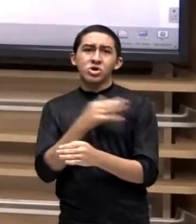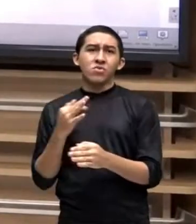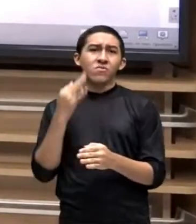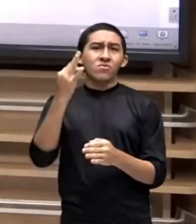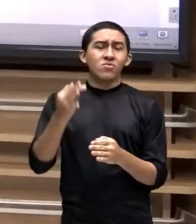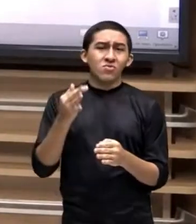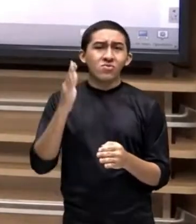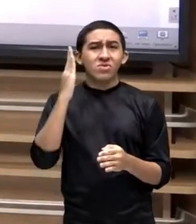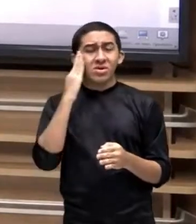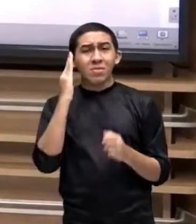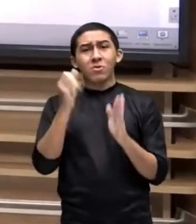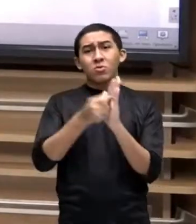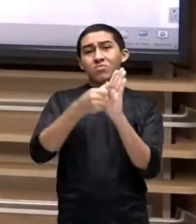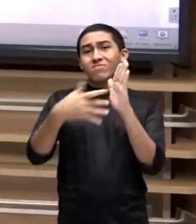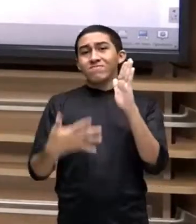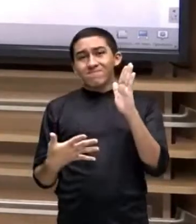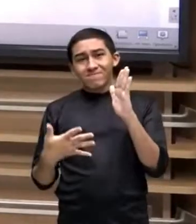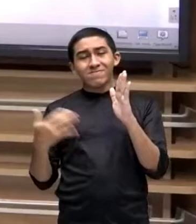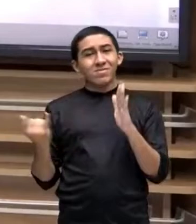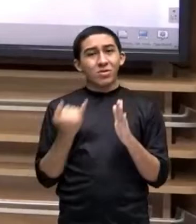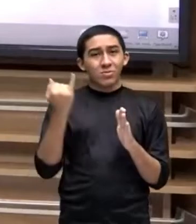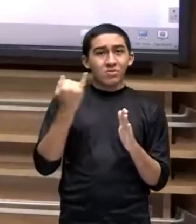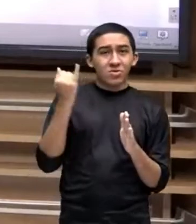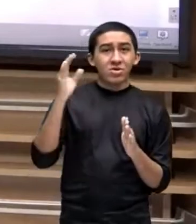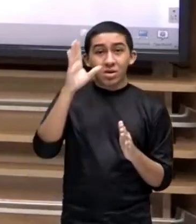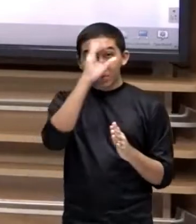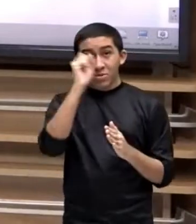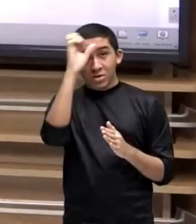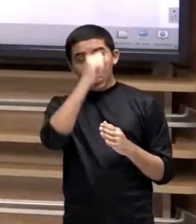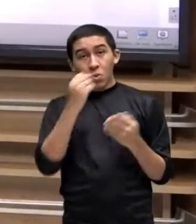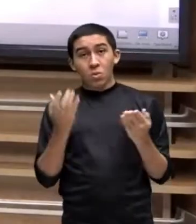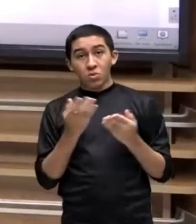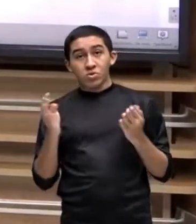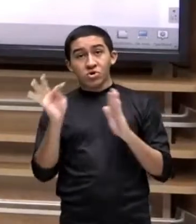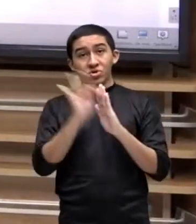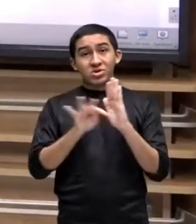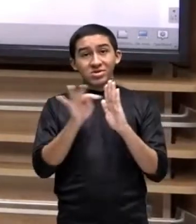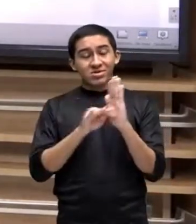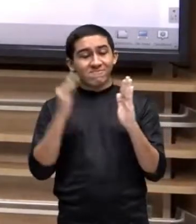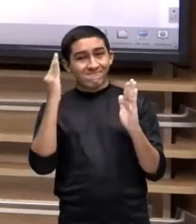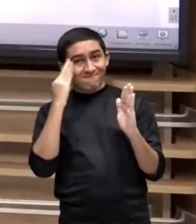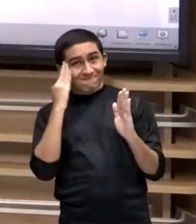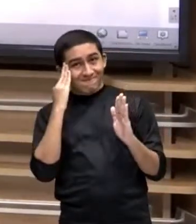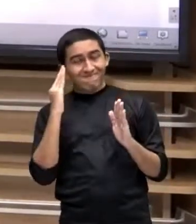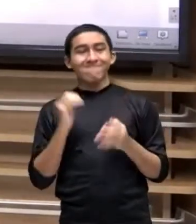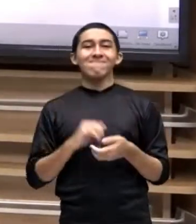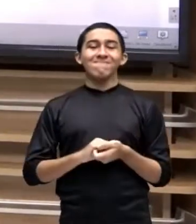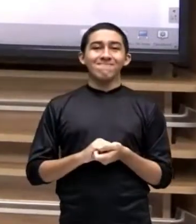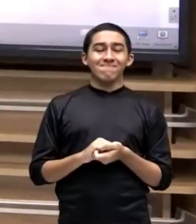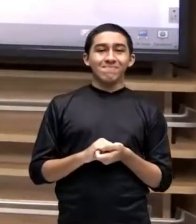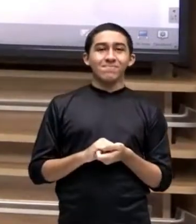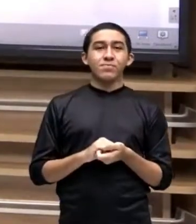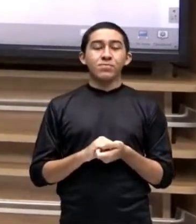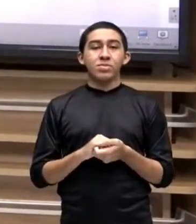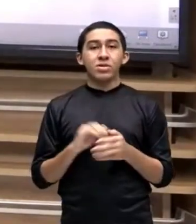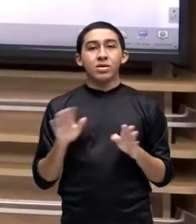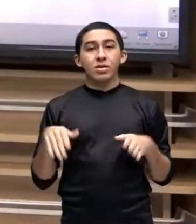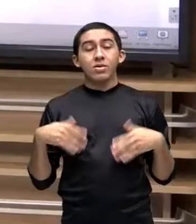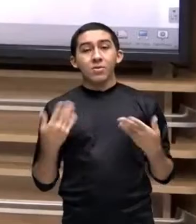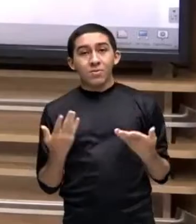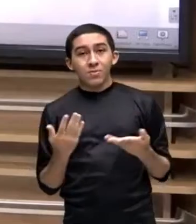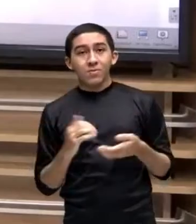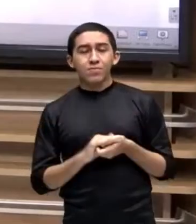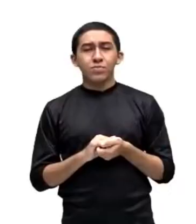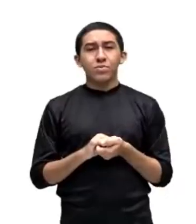de prosopopeia e assim por diante, porque é interessante para que nós possamos interpretar os textos daqui para frente, correto? Então, olhem assim,